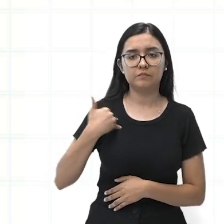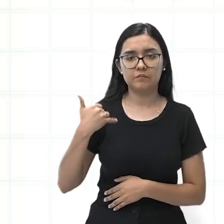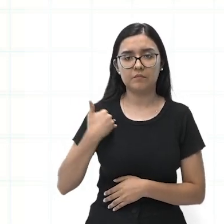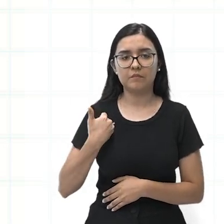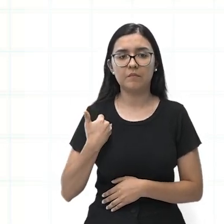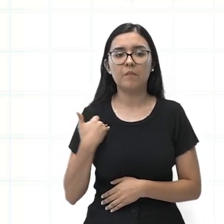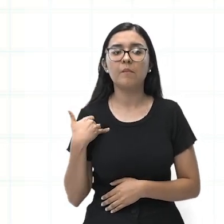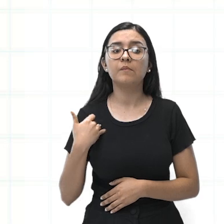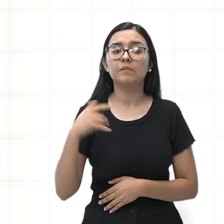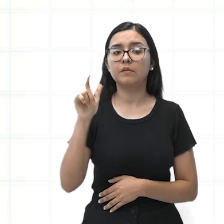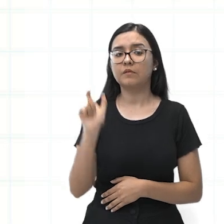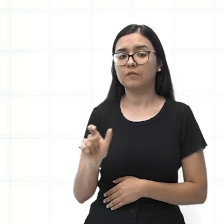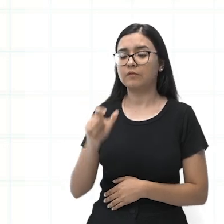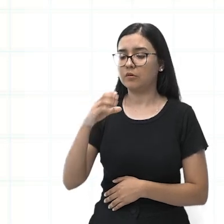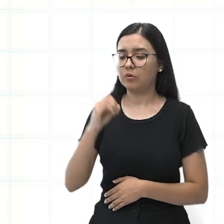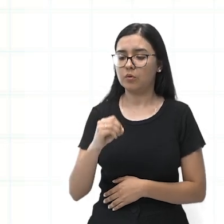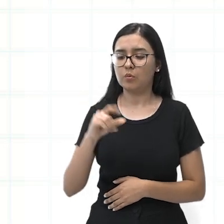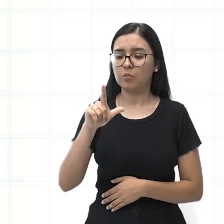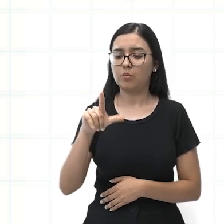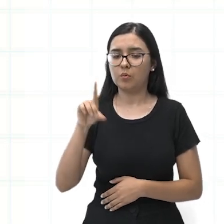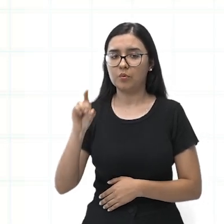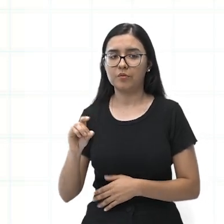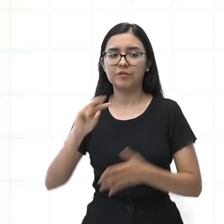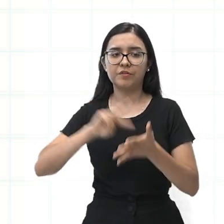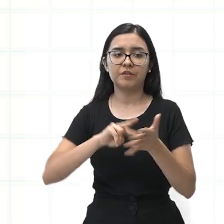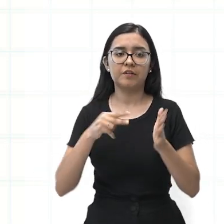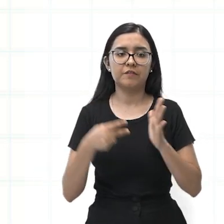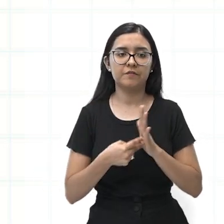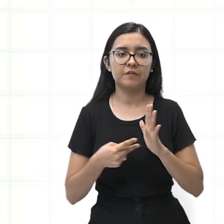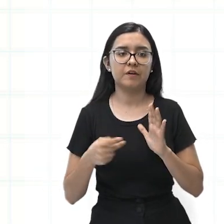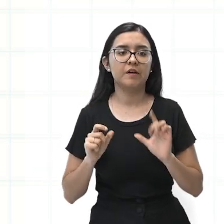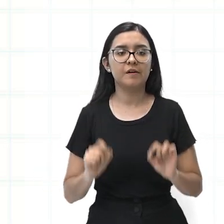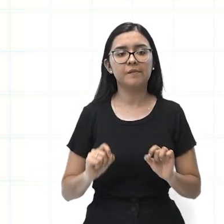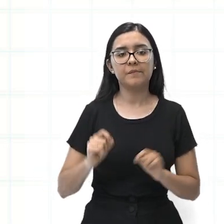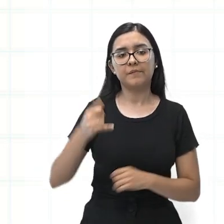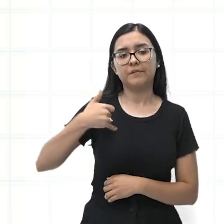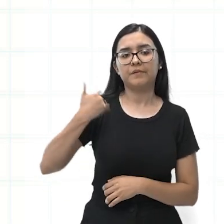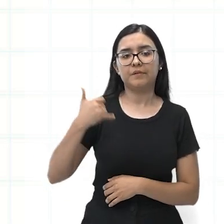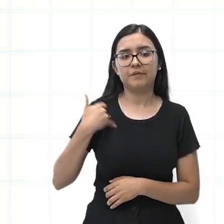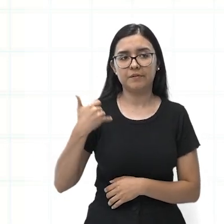palavrinha old aqui, ó, é idade, tá?